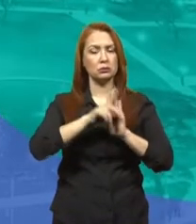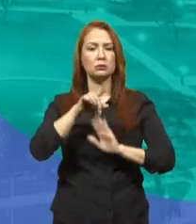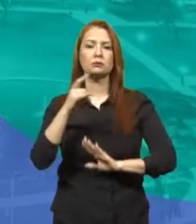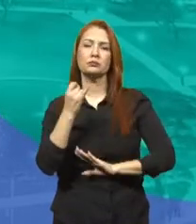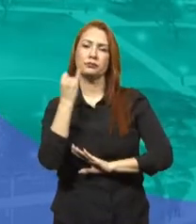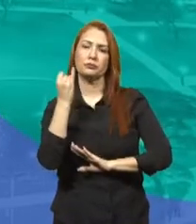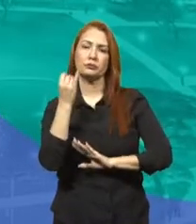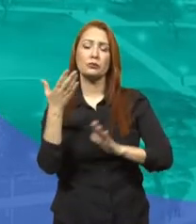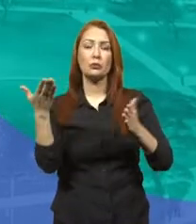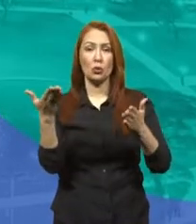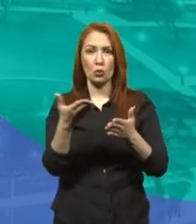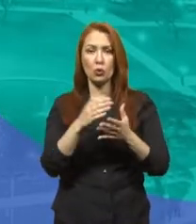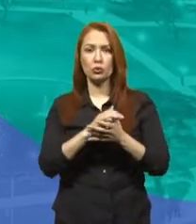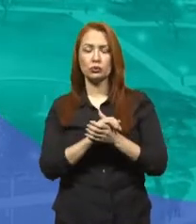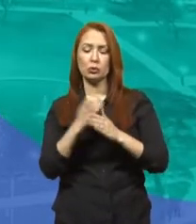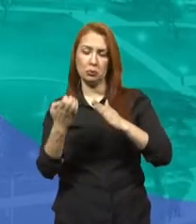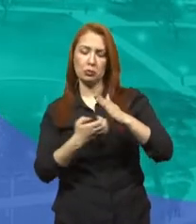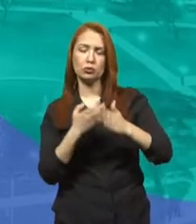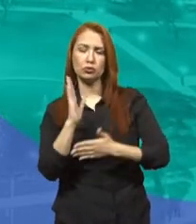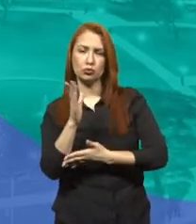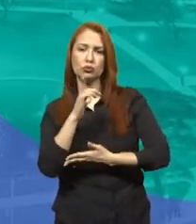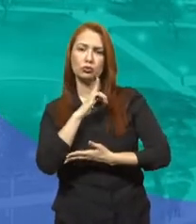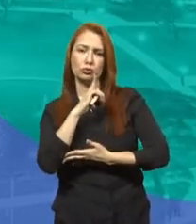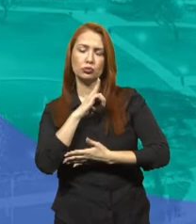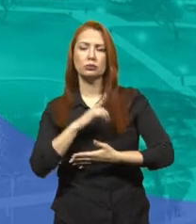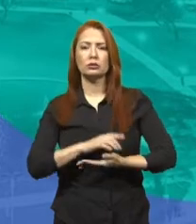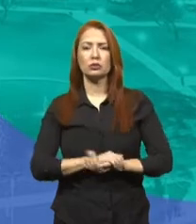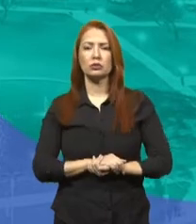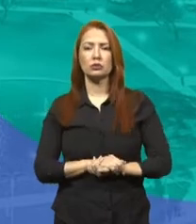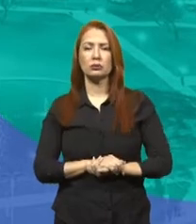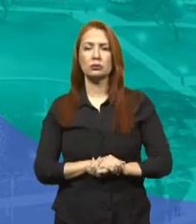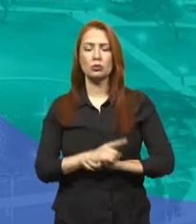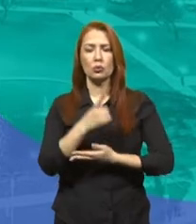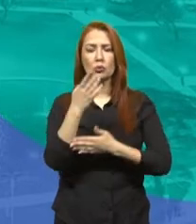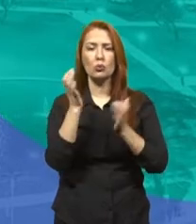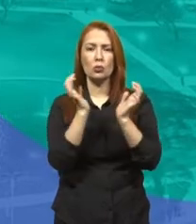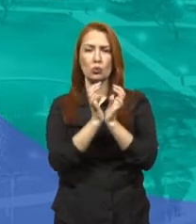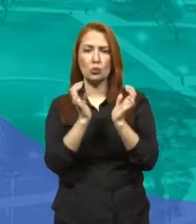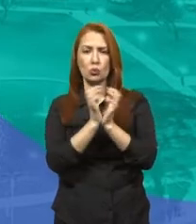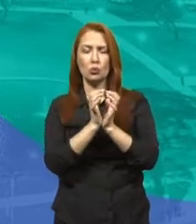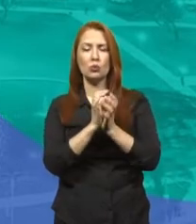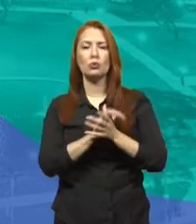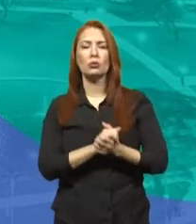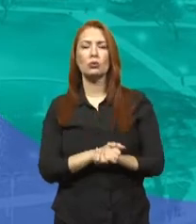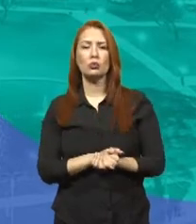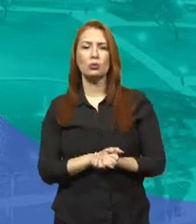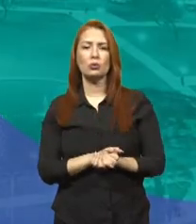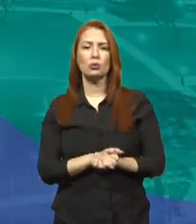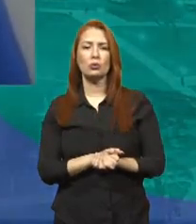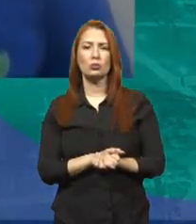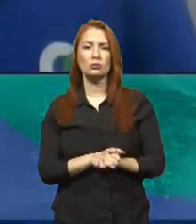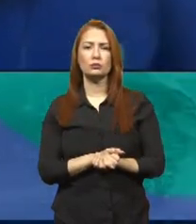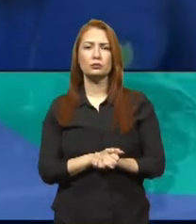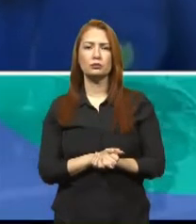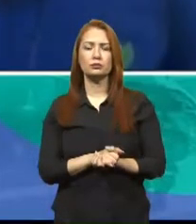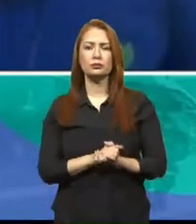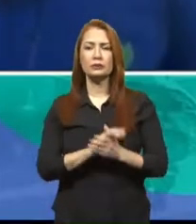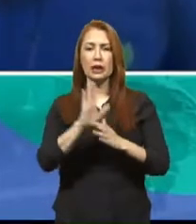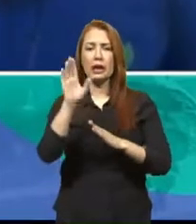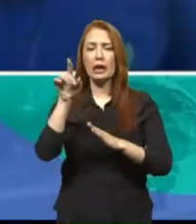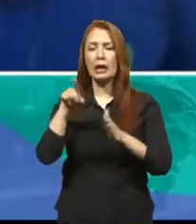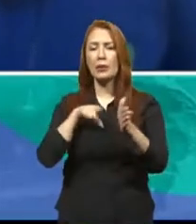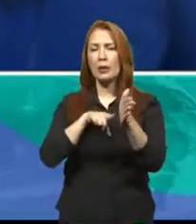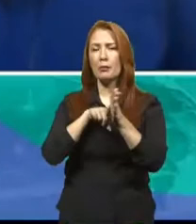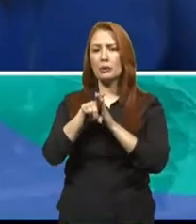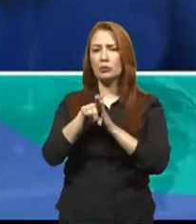a cooperativa já dispõe de um colega, um cooperado. Ah, pois eu ia te perguntar isso. Se hoje em dia vocês ainda contam